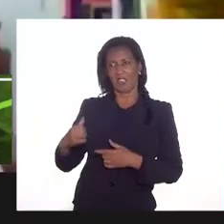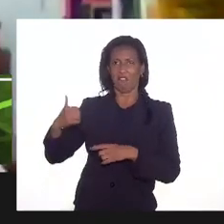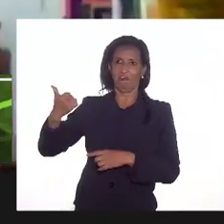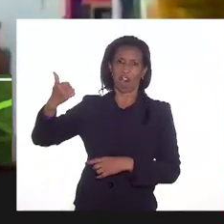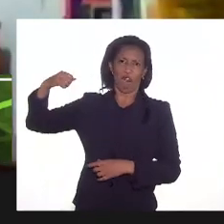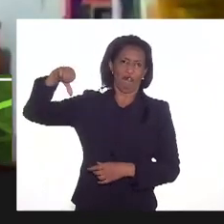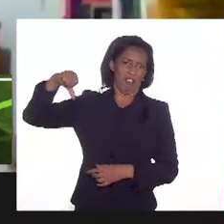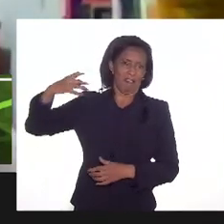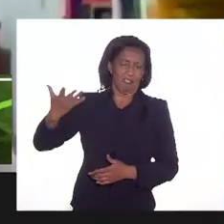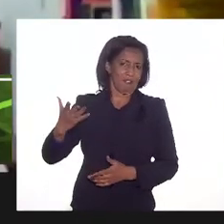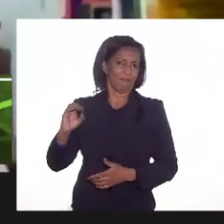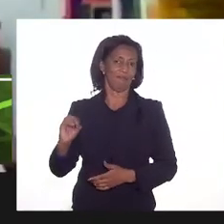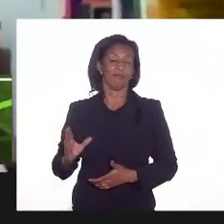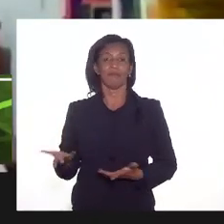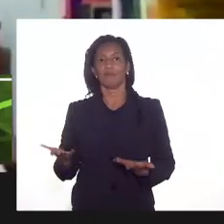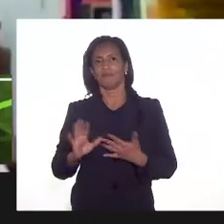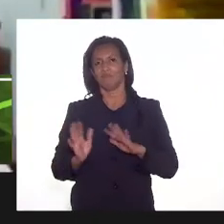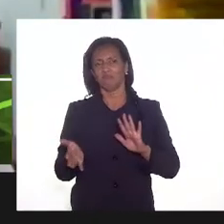Então,